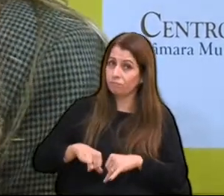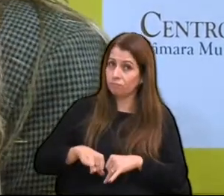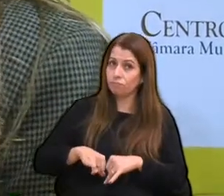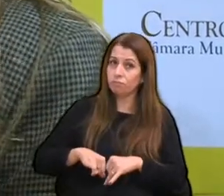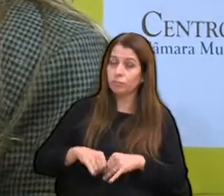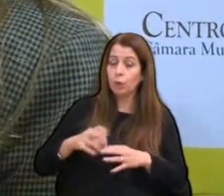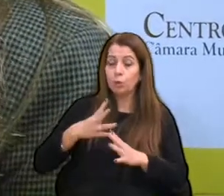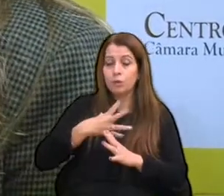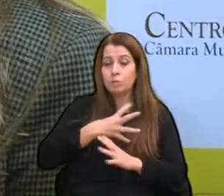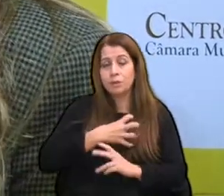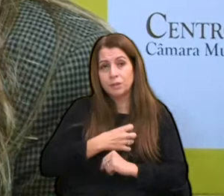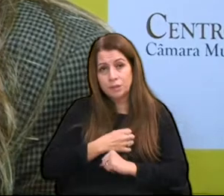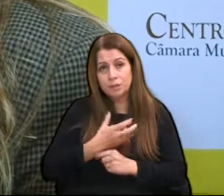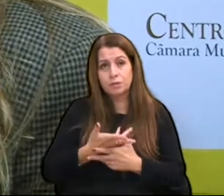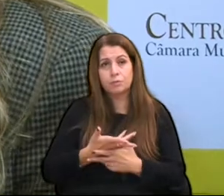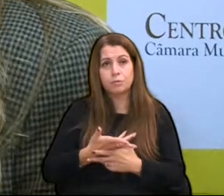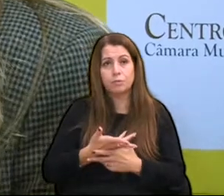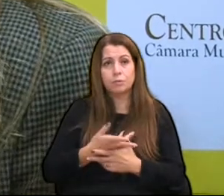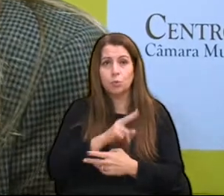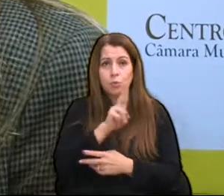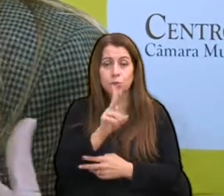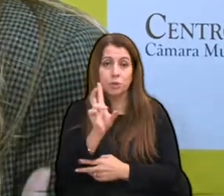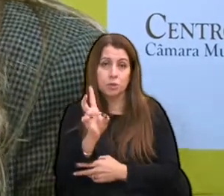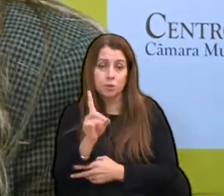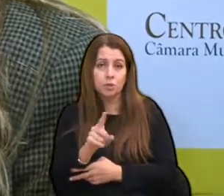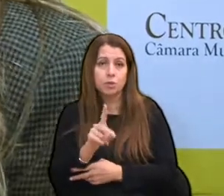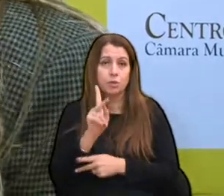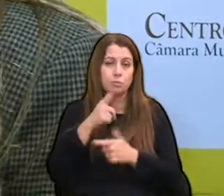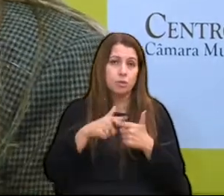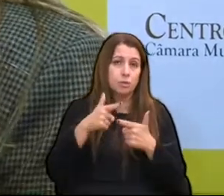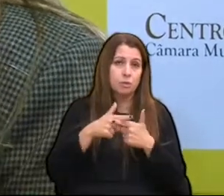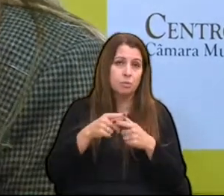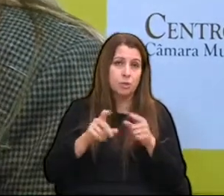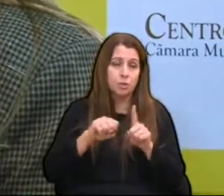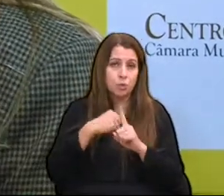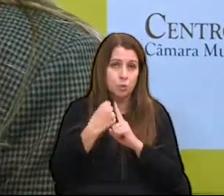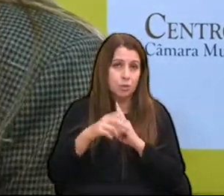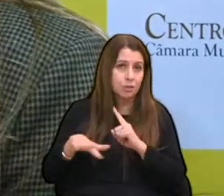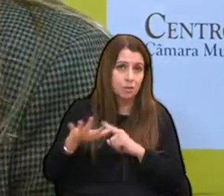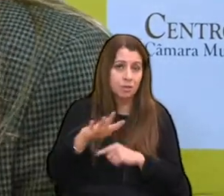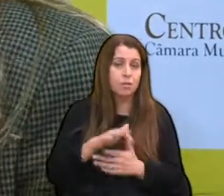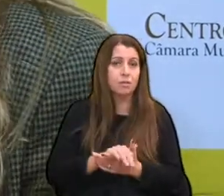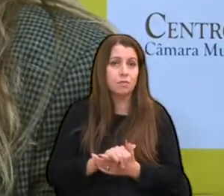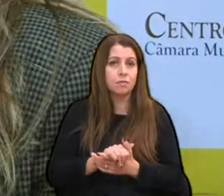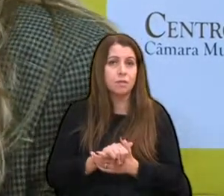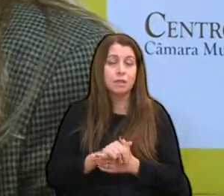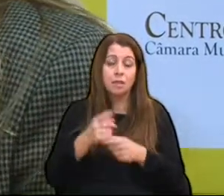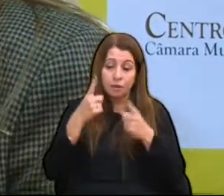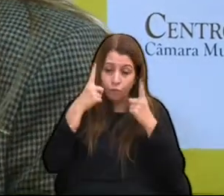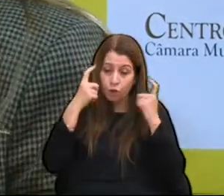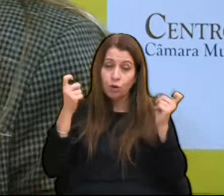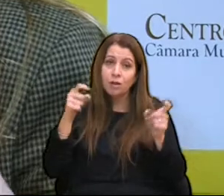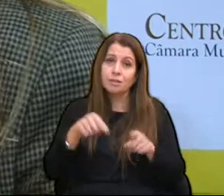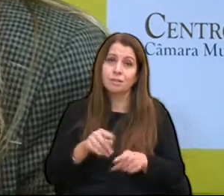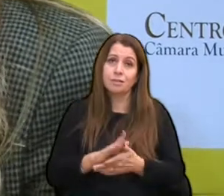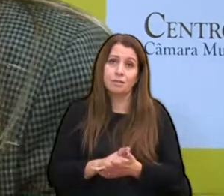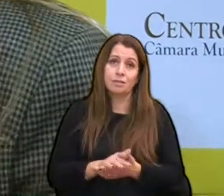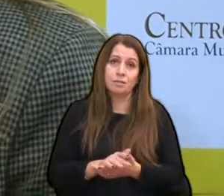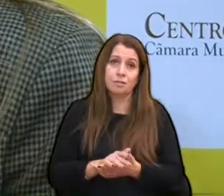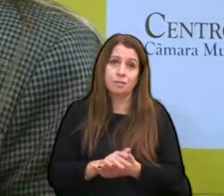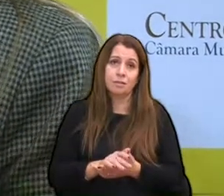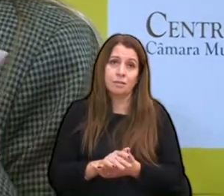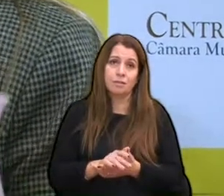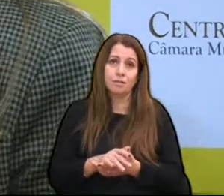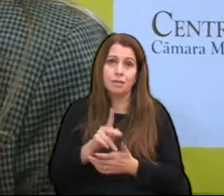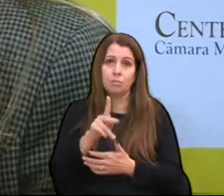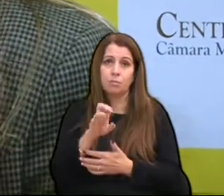de depressão, ou de uso de drogas, os problemas sociais que estão aí, a violência com